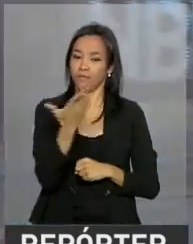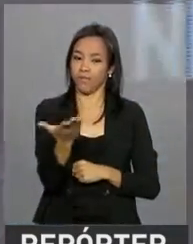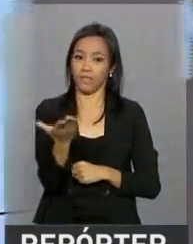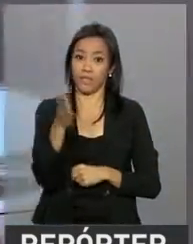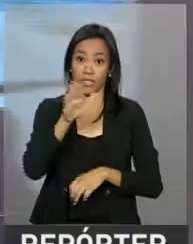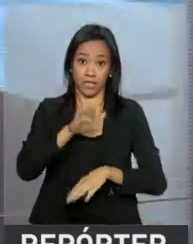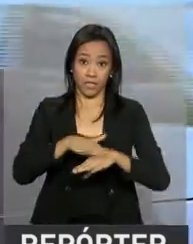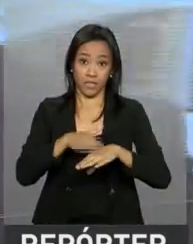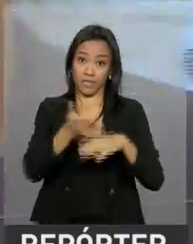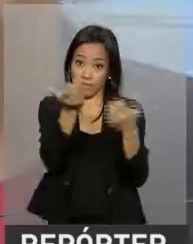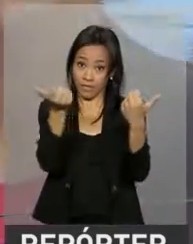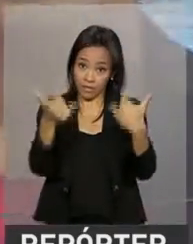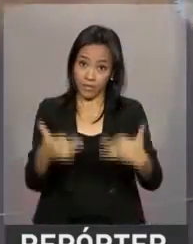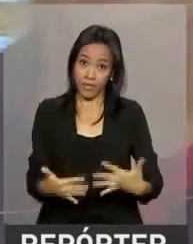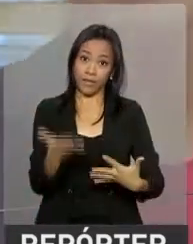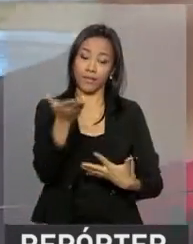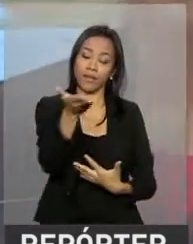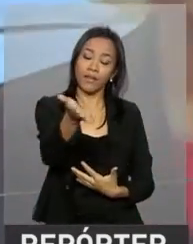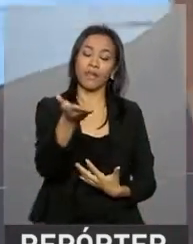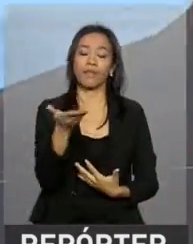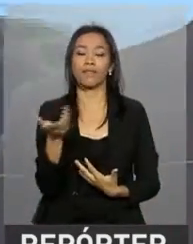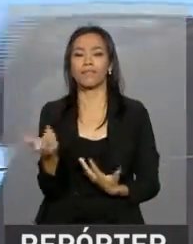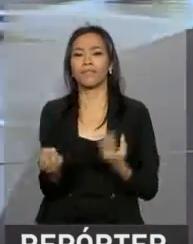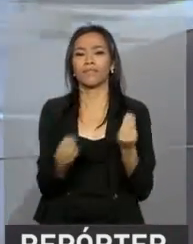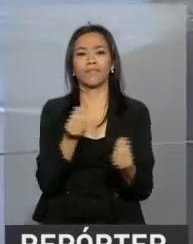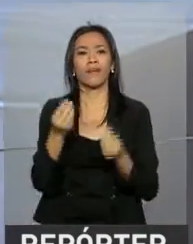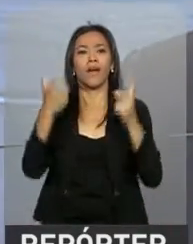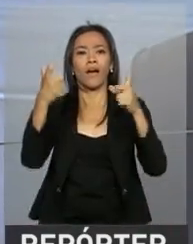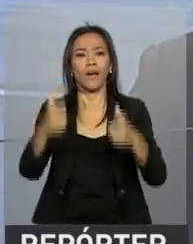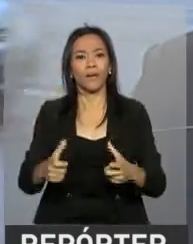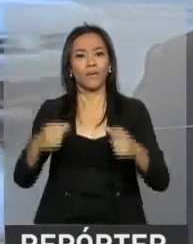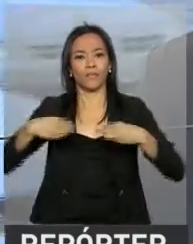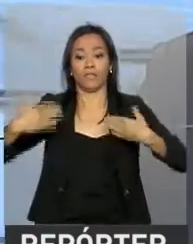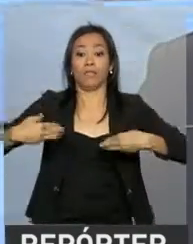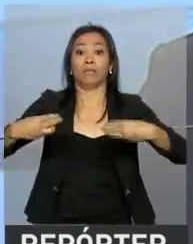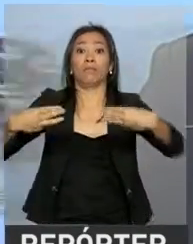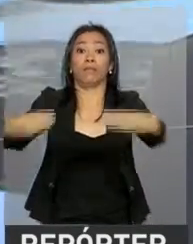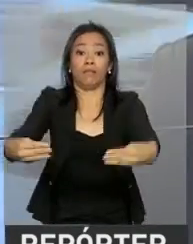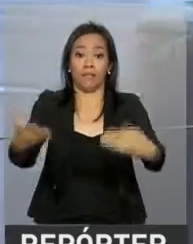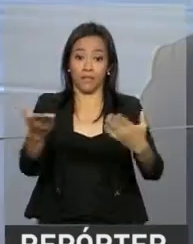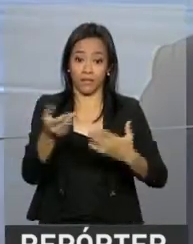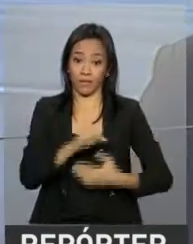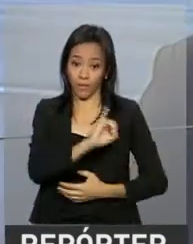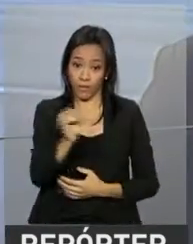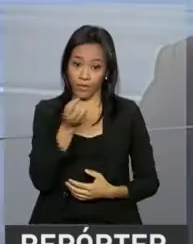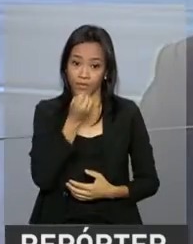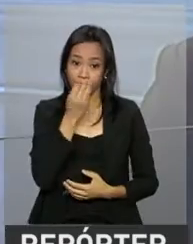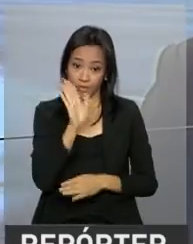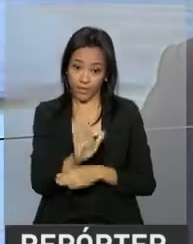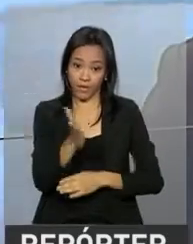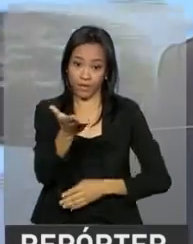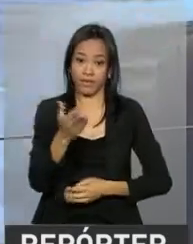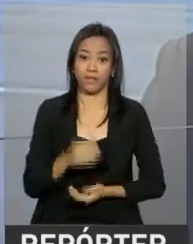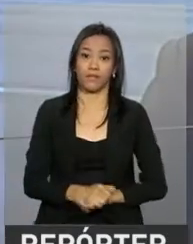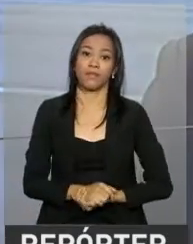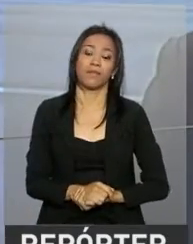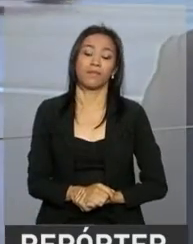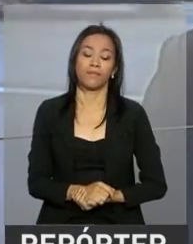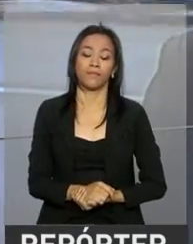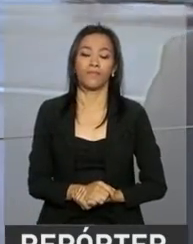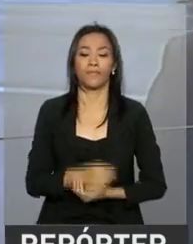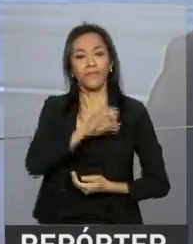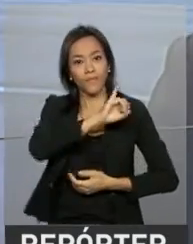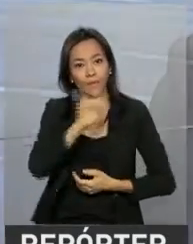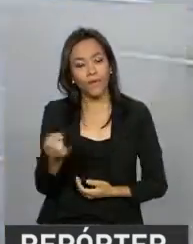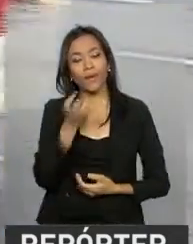noronha tem as informações ao vivo pra gente direto a da esplanada dos ministérios foi boa tarde ou boa